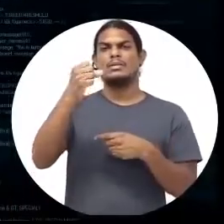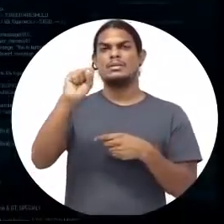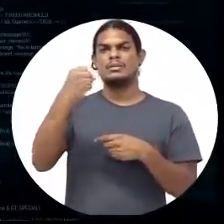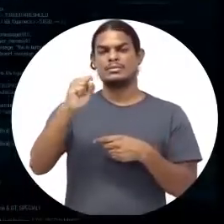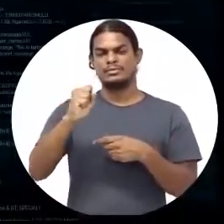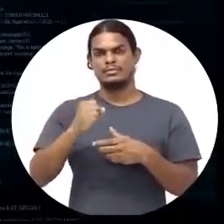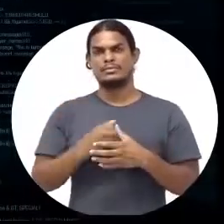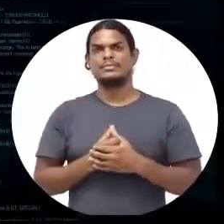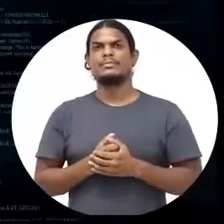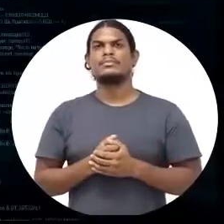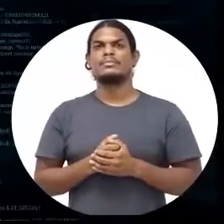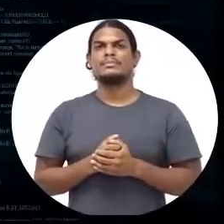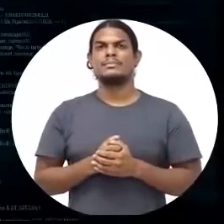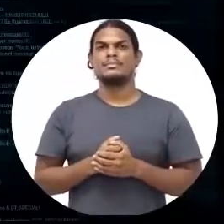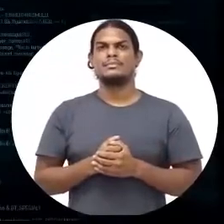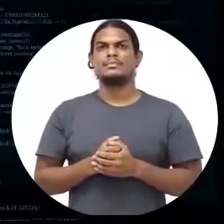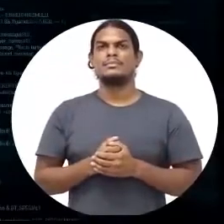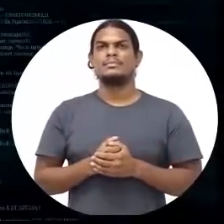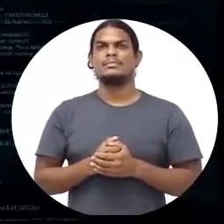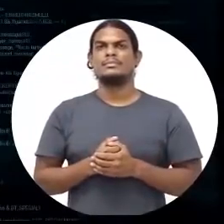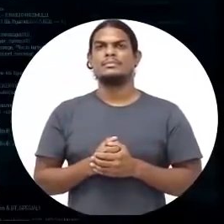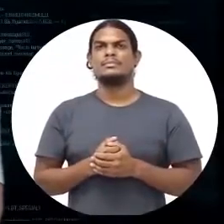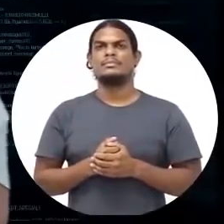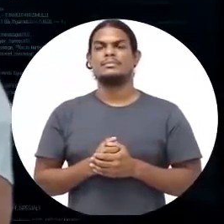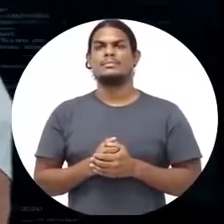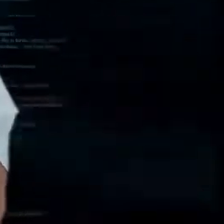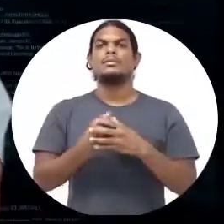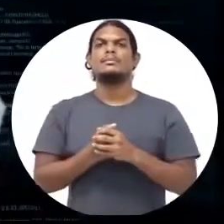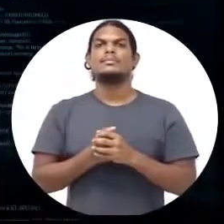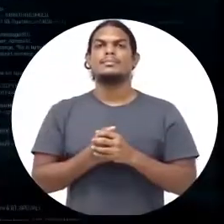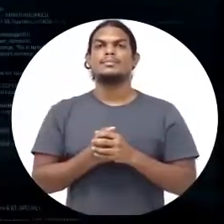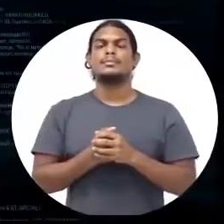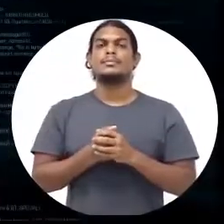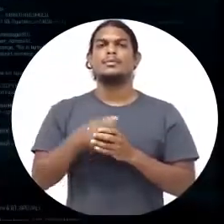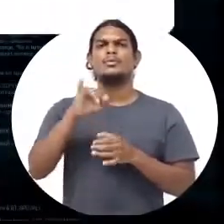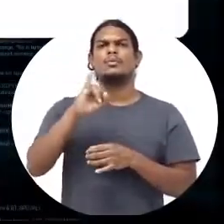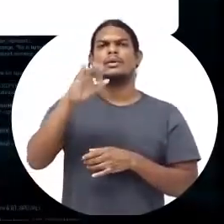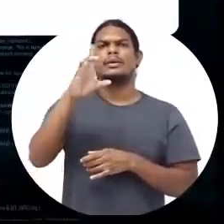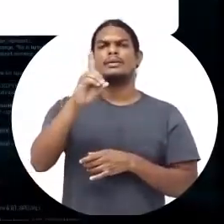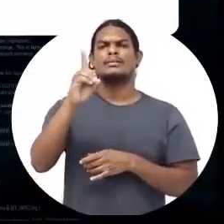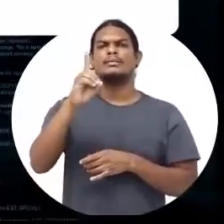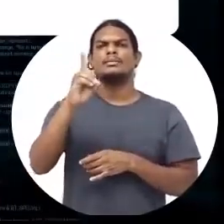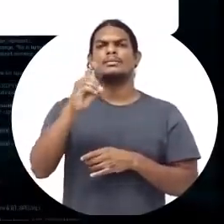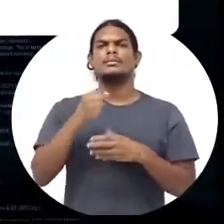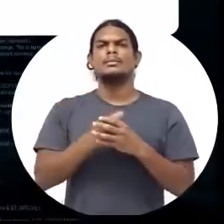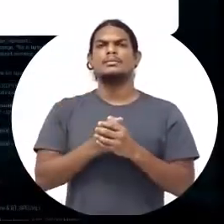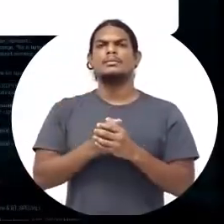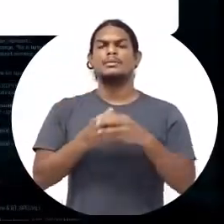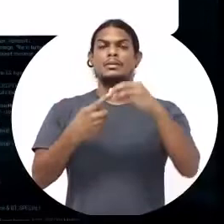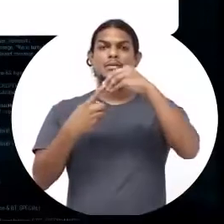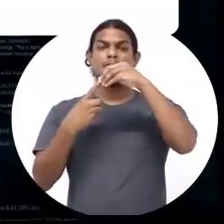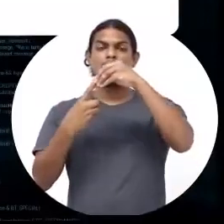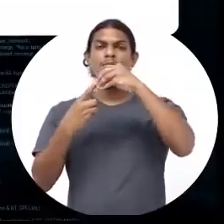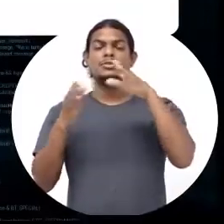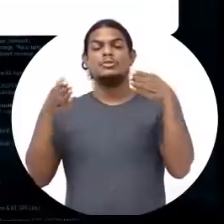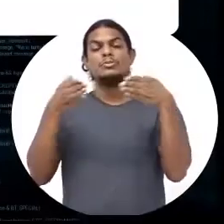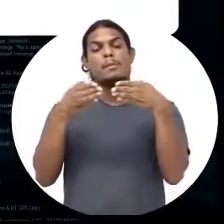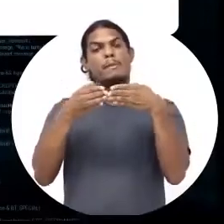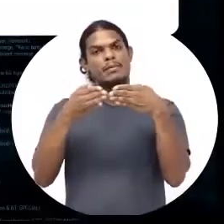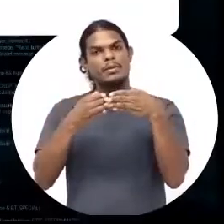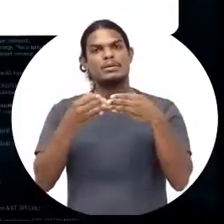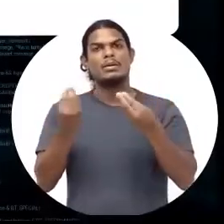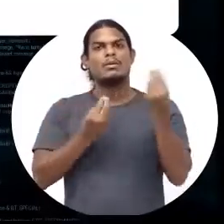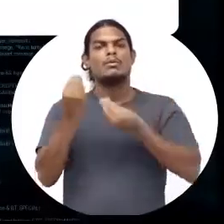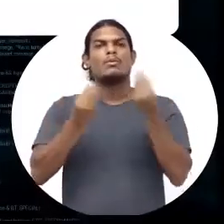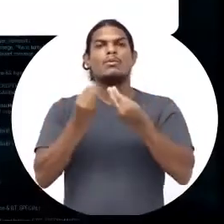Só que existe uma diferença entre eles. Existe por que usar um e por que usar outro. O ID, ele é único. Ele é como seu documento de identidade. Se você